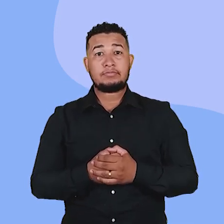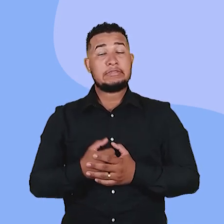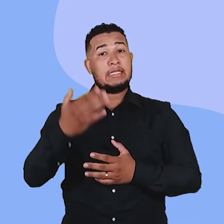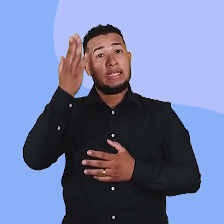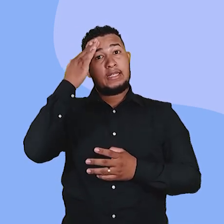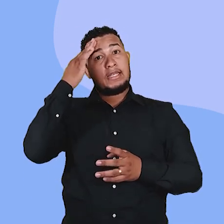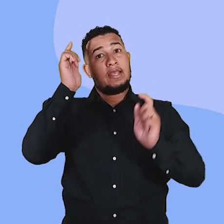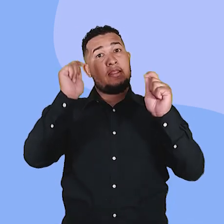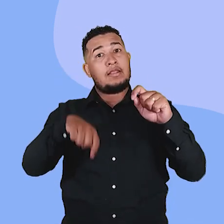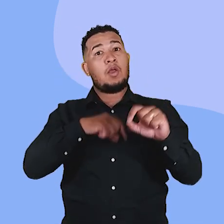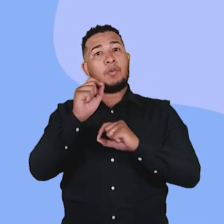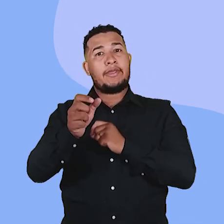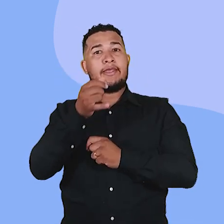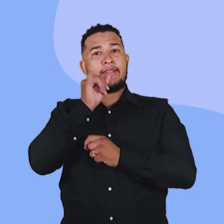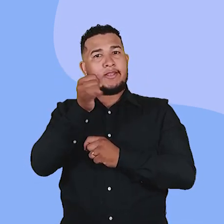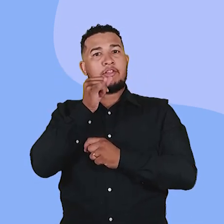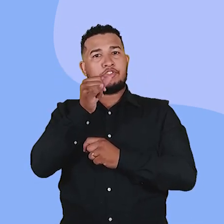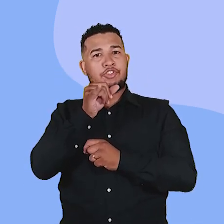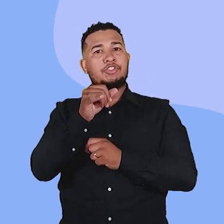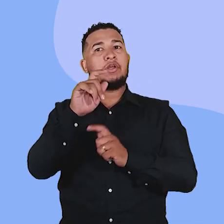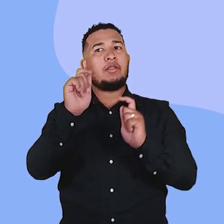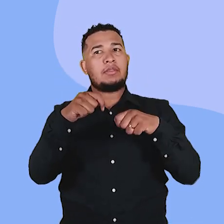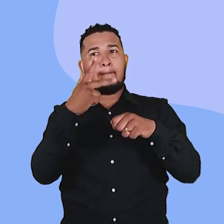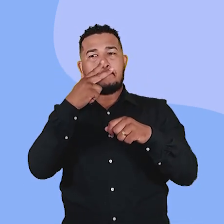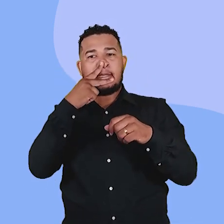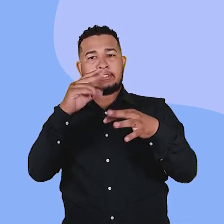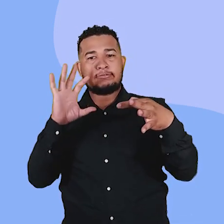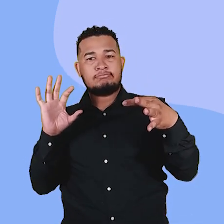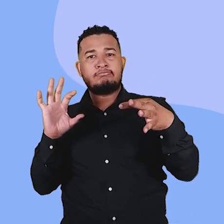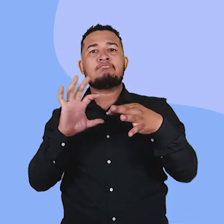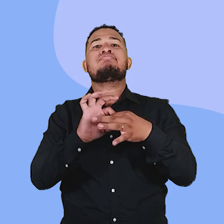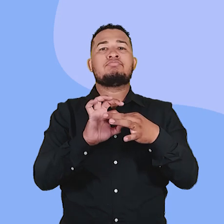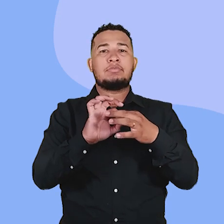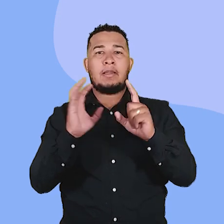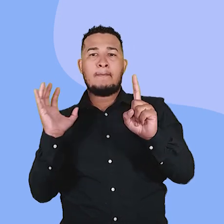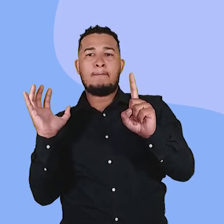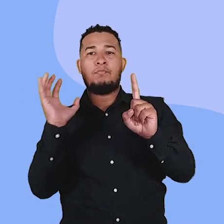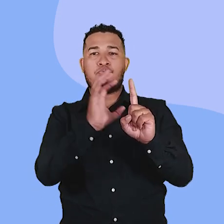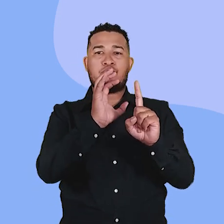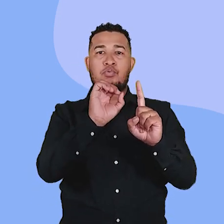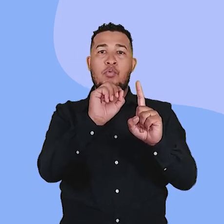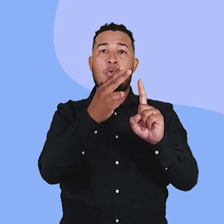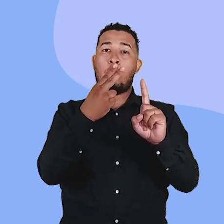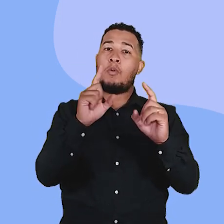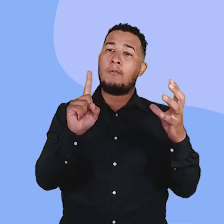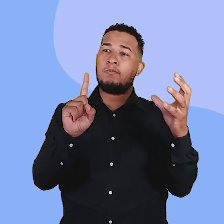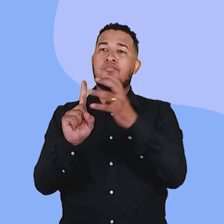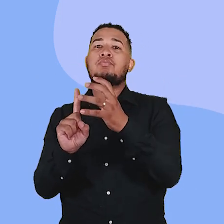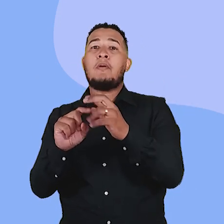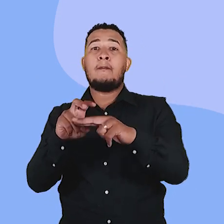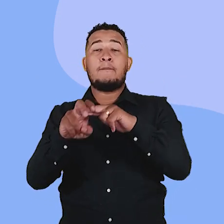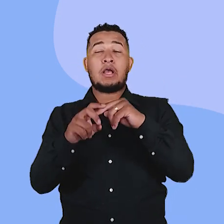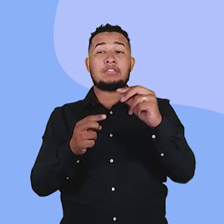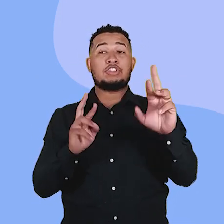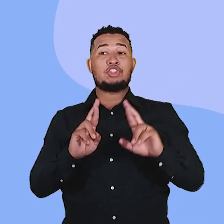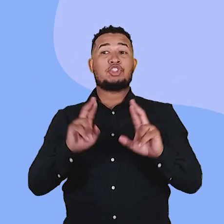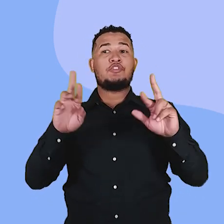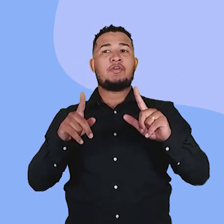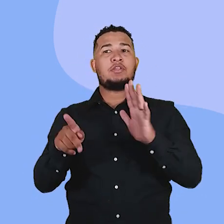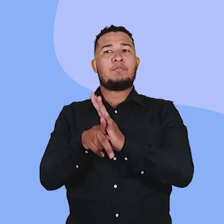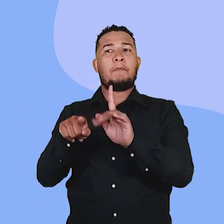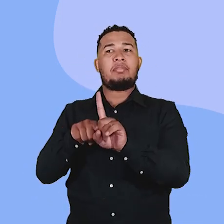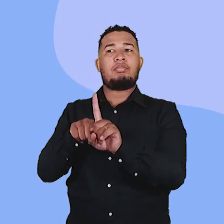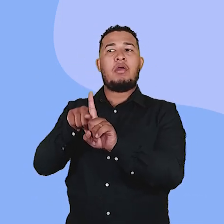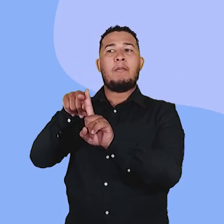Podemos concluir que a energia térmica transferiu-se de um corpo para outro em virtude da diferença de temperatura